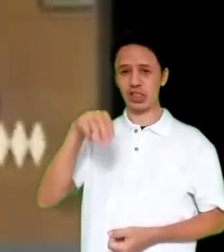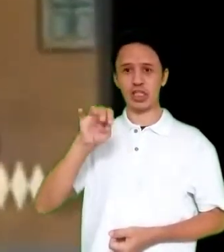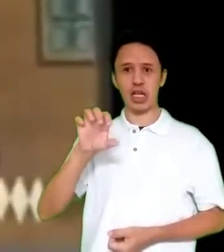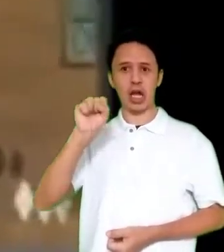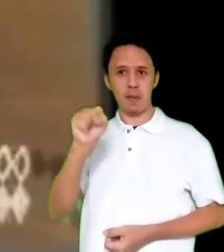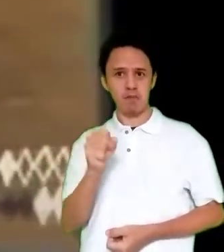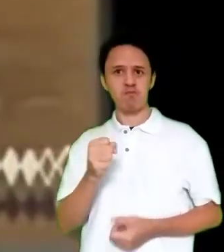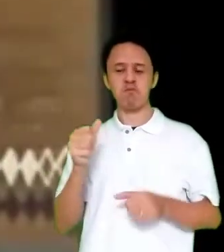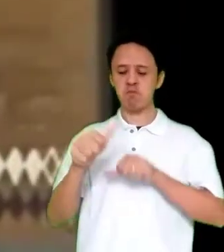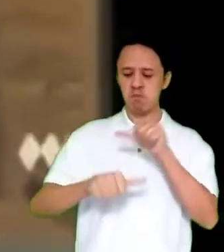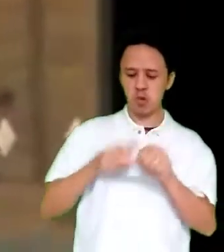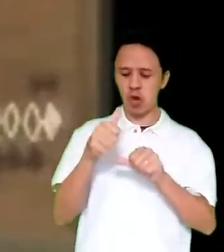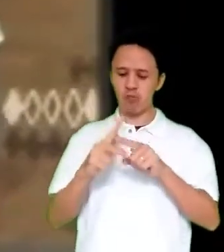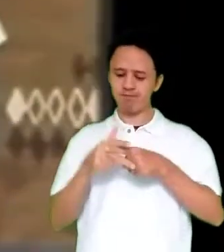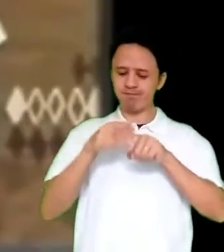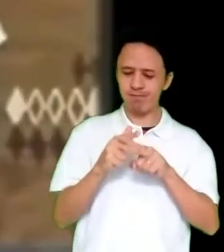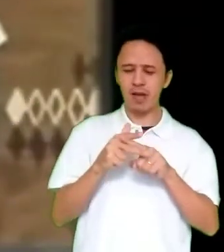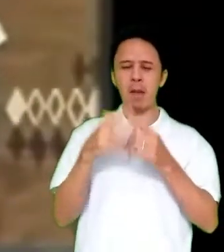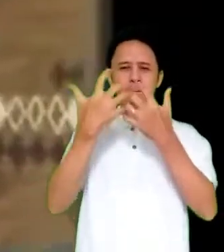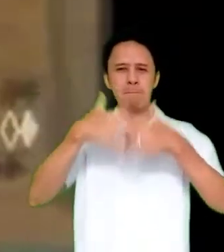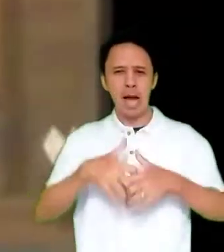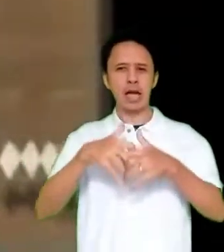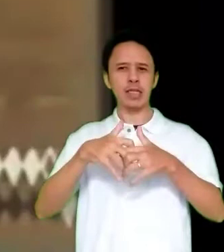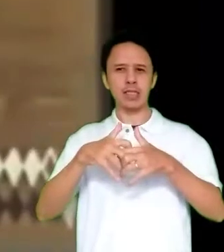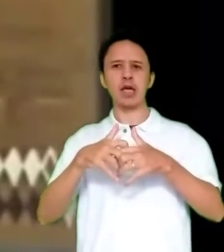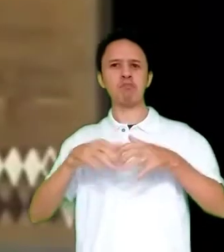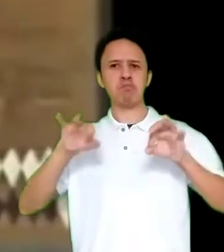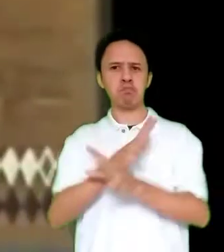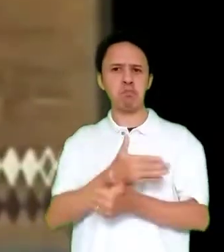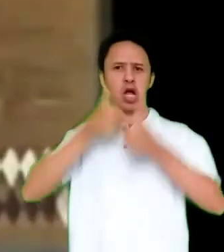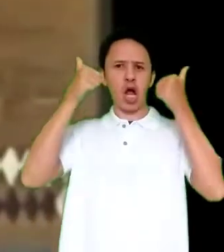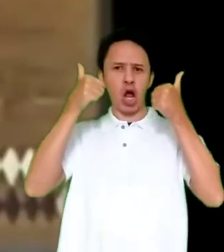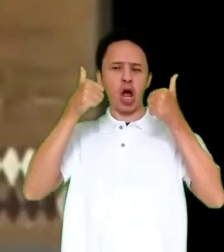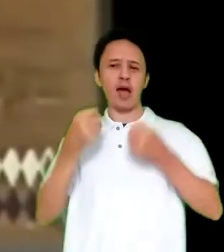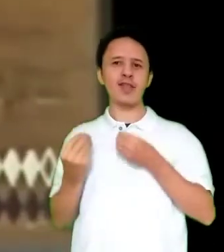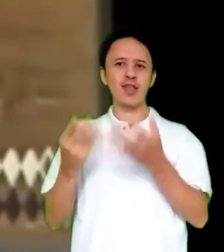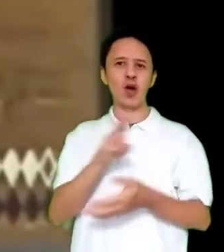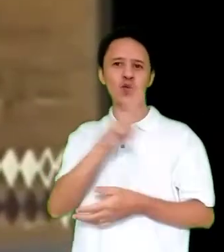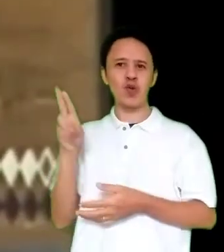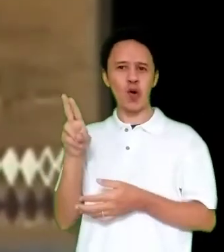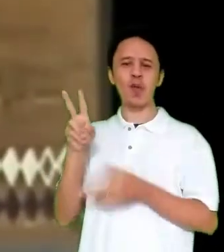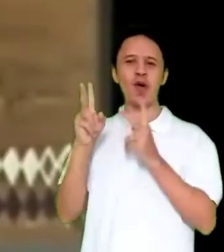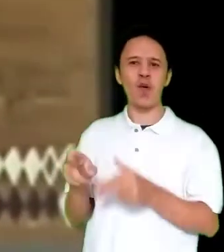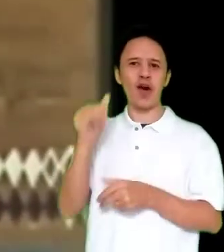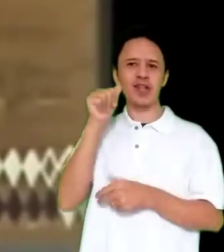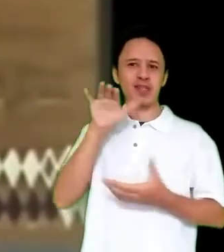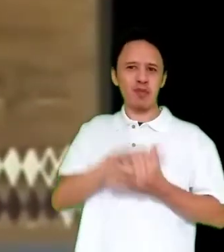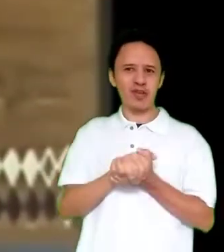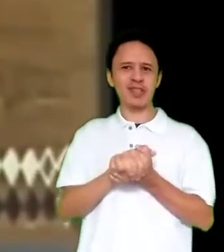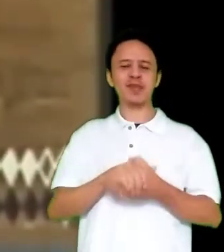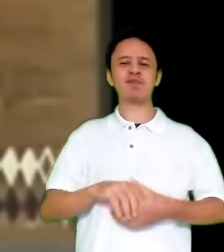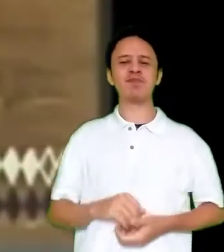James Hargreaves aperfeiçoou a máquina de fiação manual, batizando-a com o nome de sua esposa, Jenny. É a Spinning Jenny, a